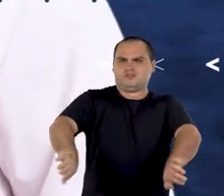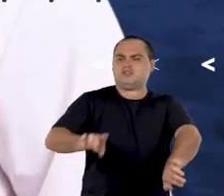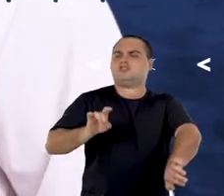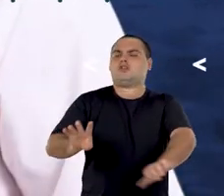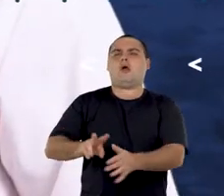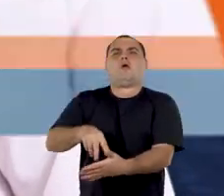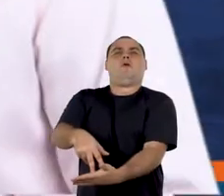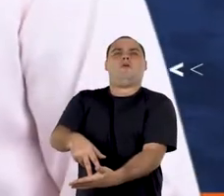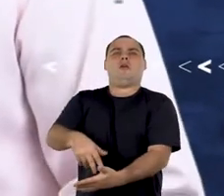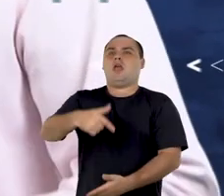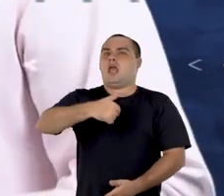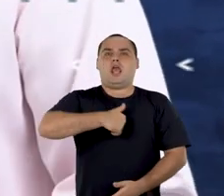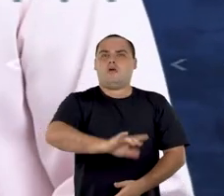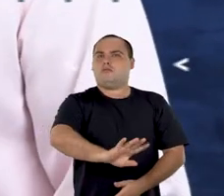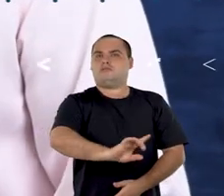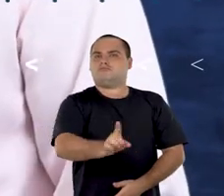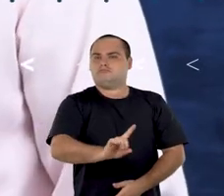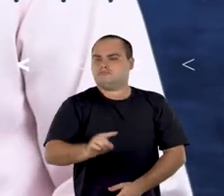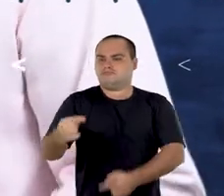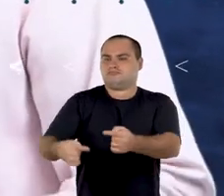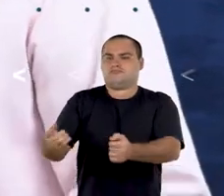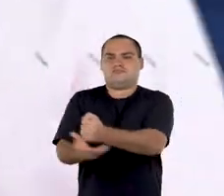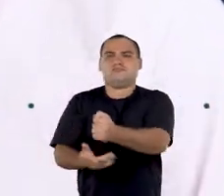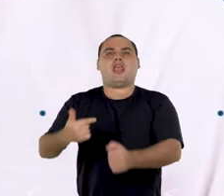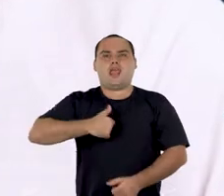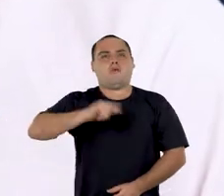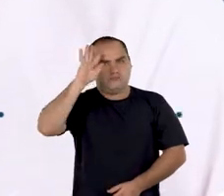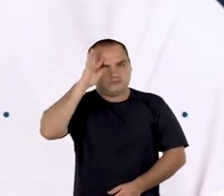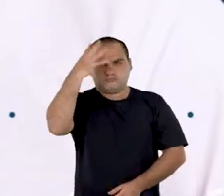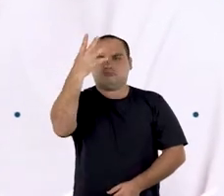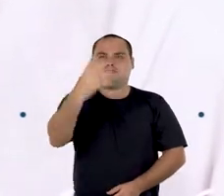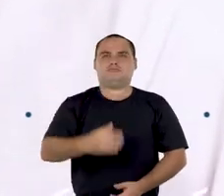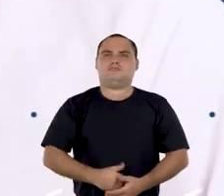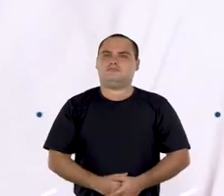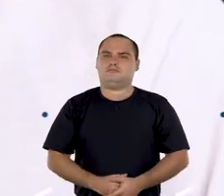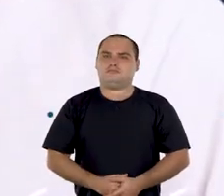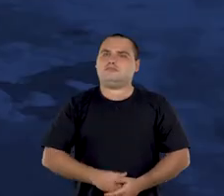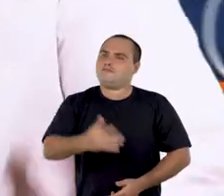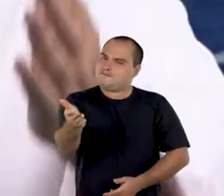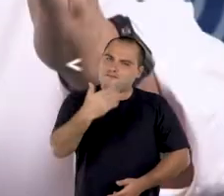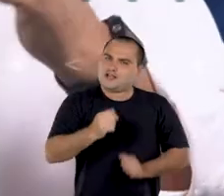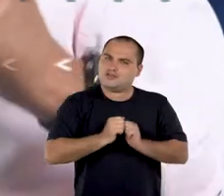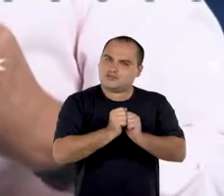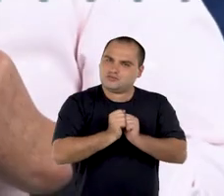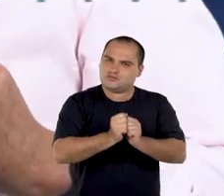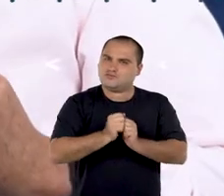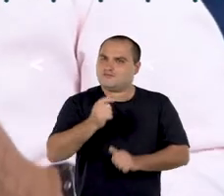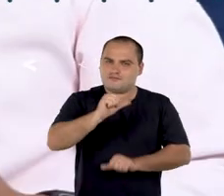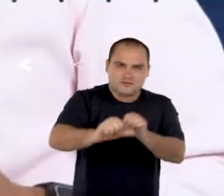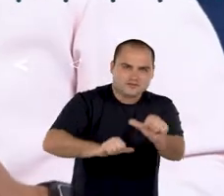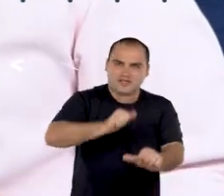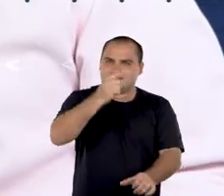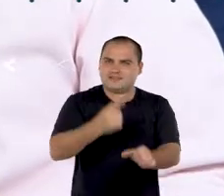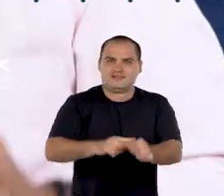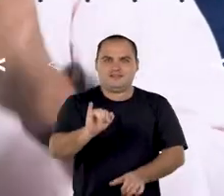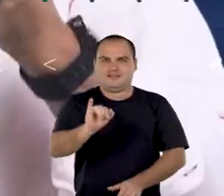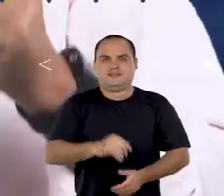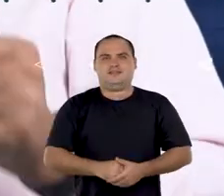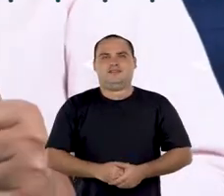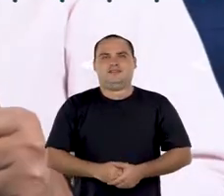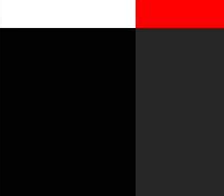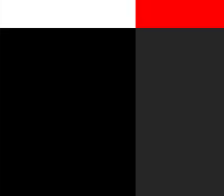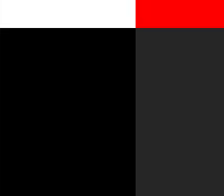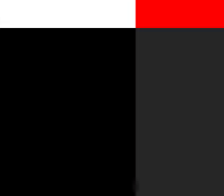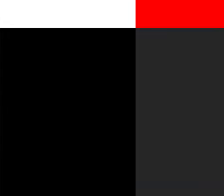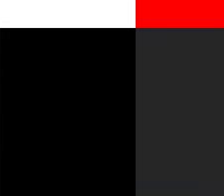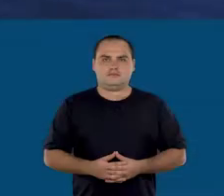querem apenas o poder. Não sou situação nem oposição. Eu sou a solução. Venha conosco. Vamos mudar